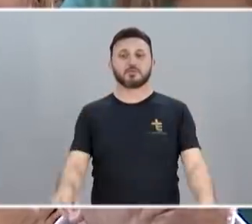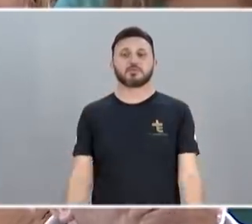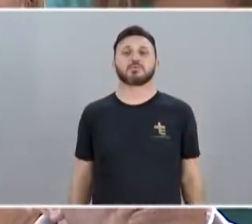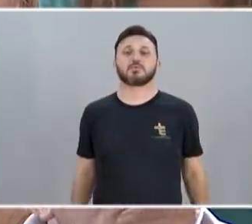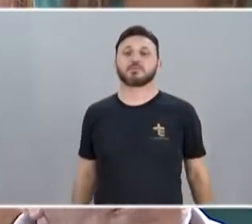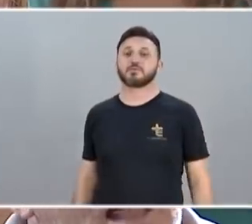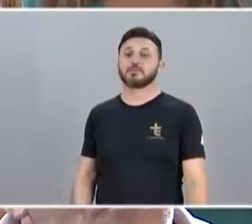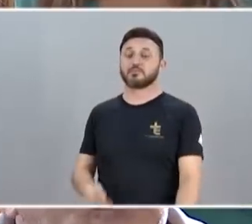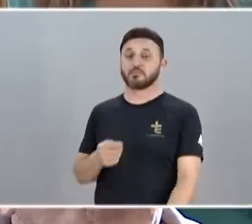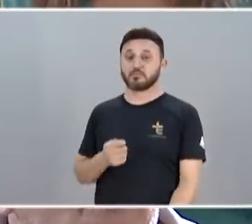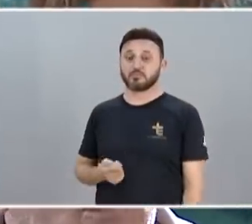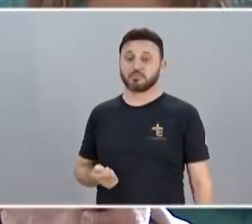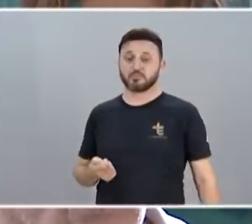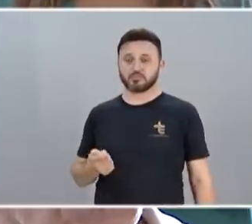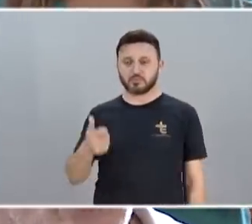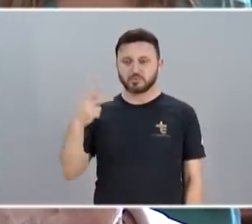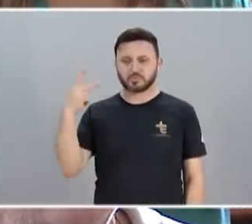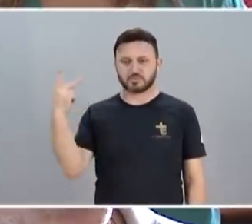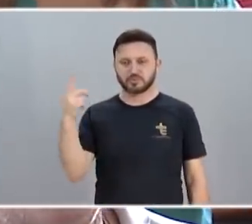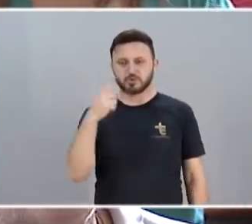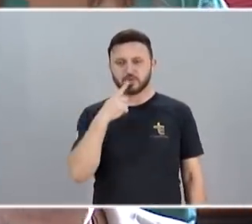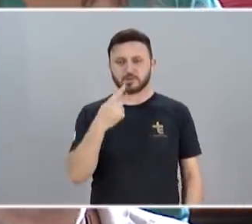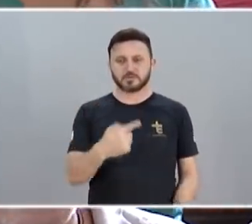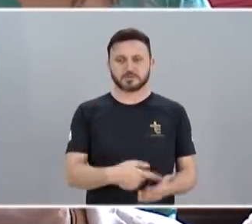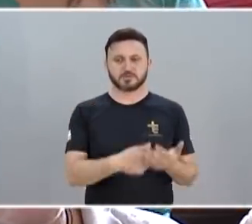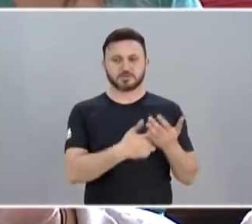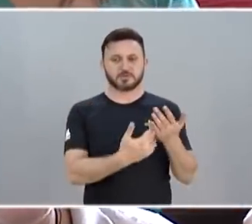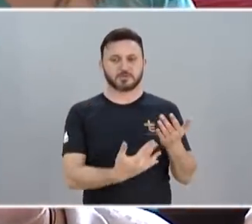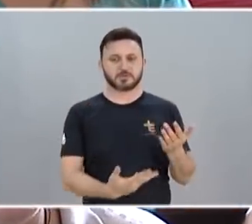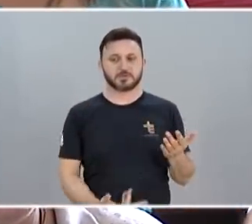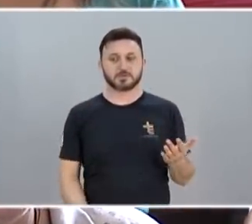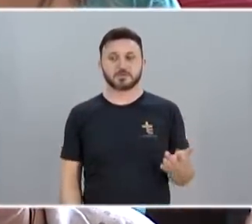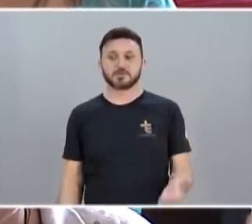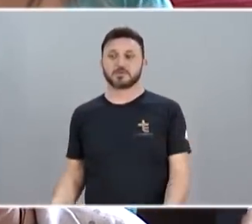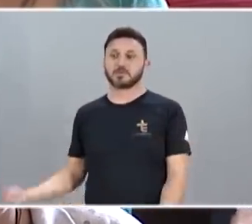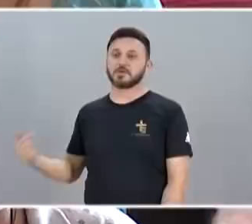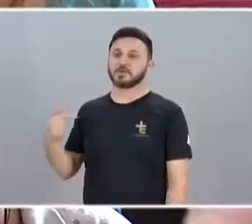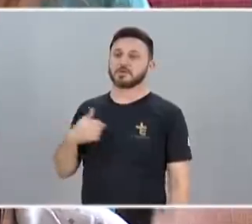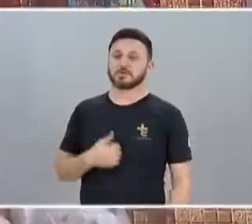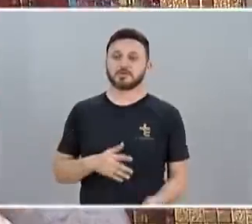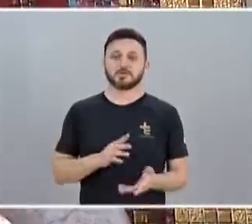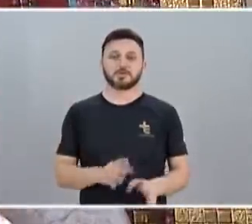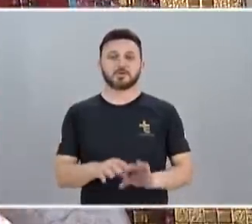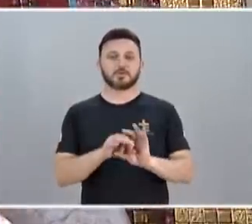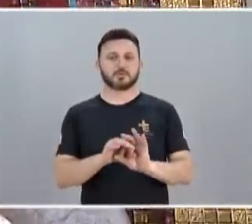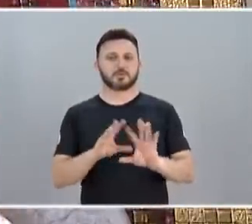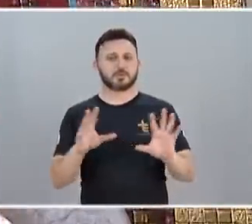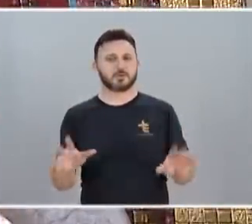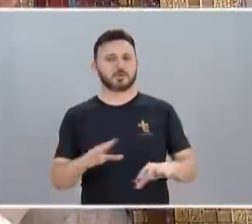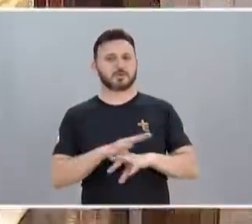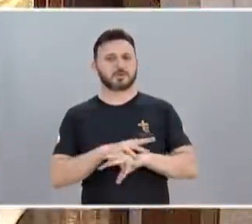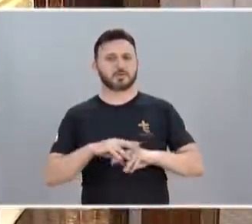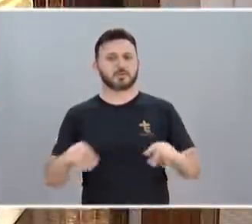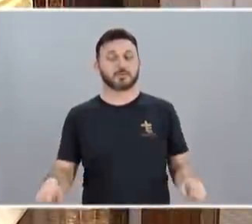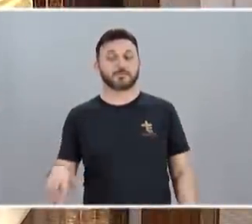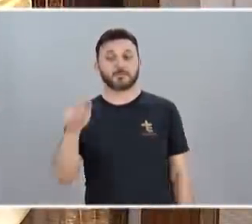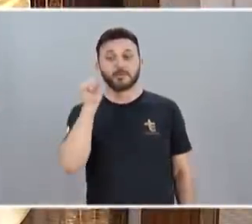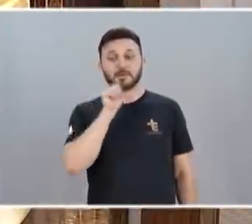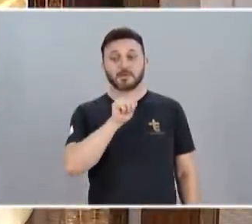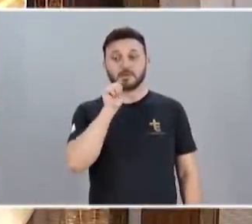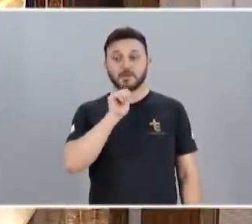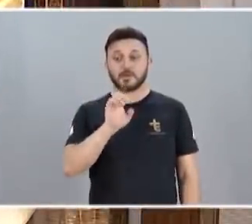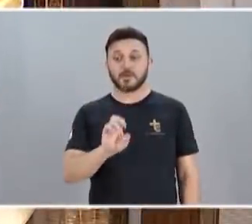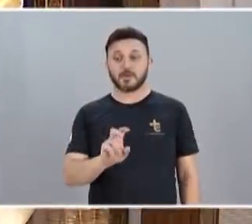libertado. Basta uma gota do teu sangue e eu serei curado. Eduarda, Honório